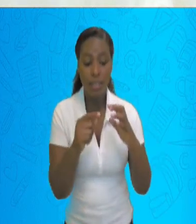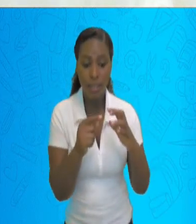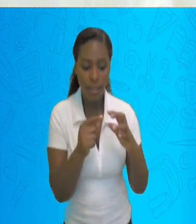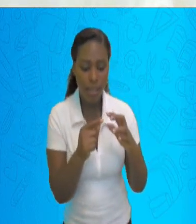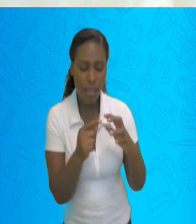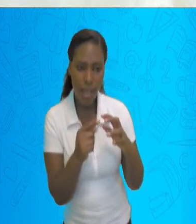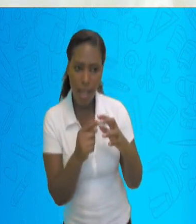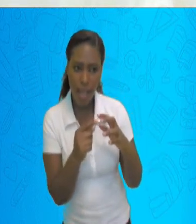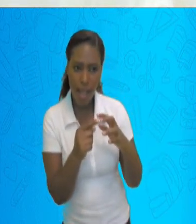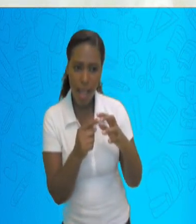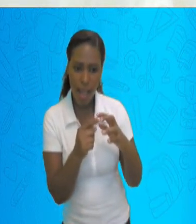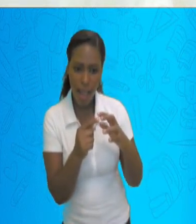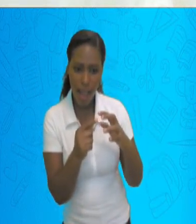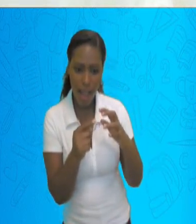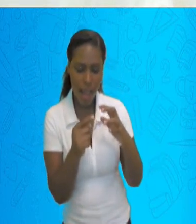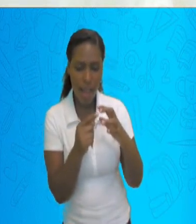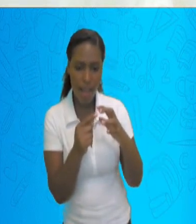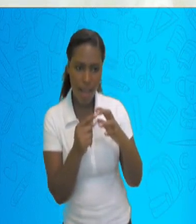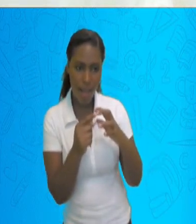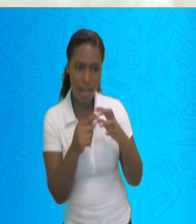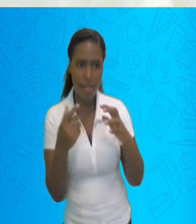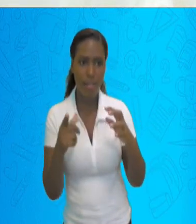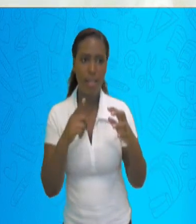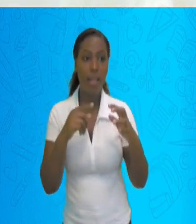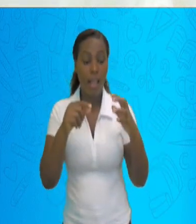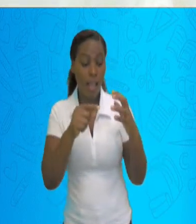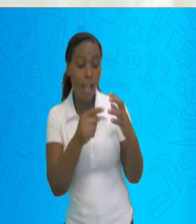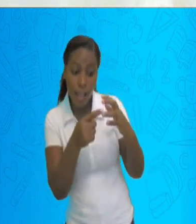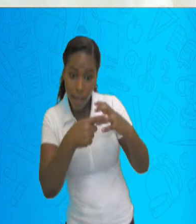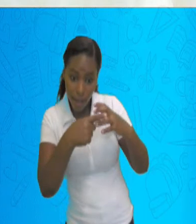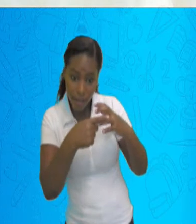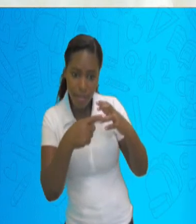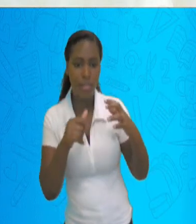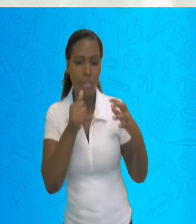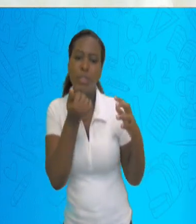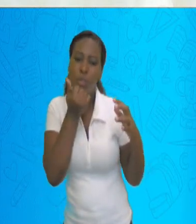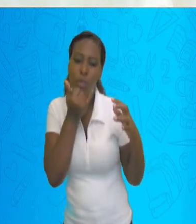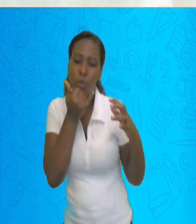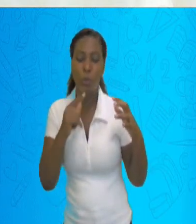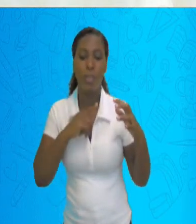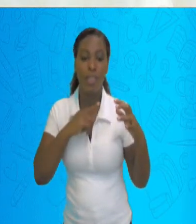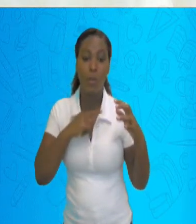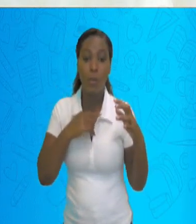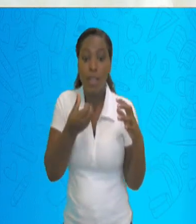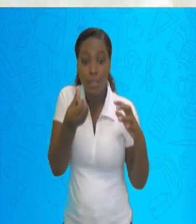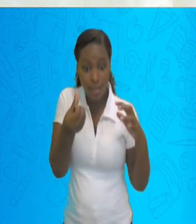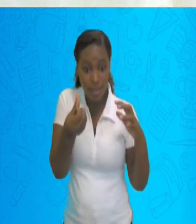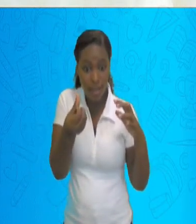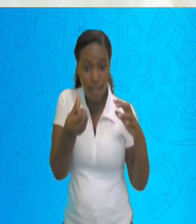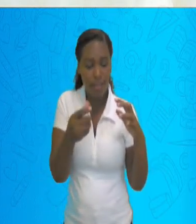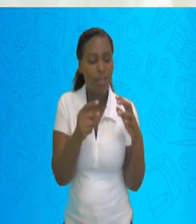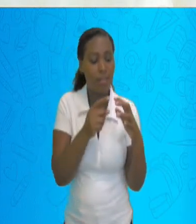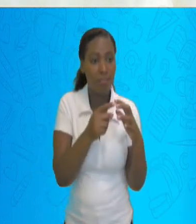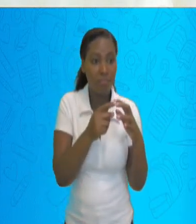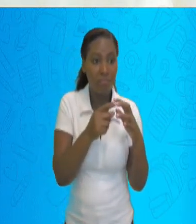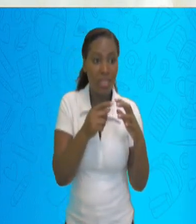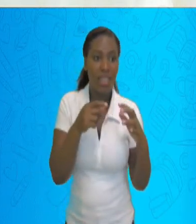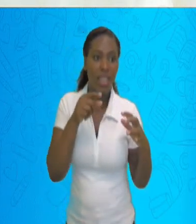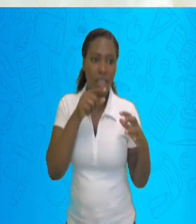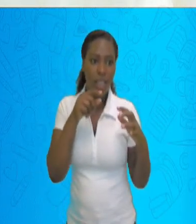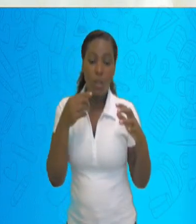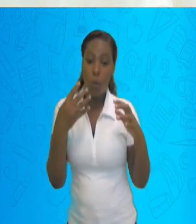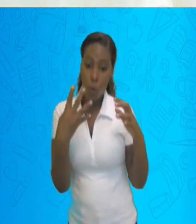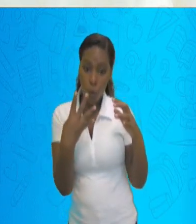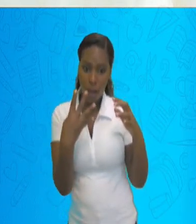conseguimos visualizar de uma forma mais dinâmica um sólido geométrico. E vocês façam em casa, ou pratique,